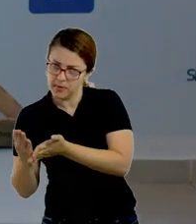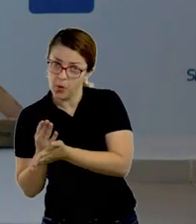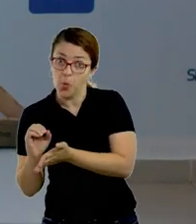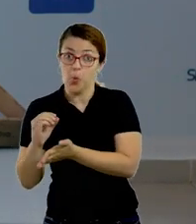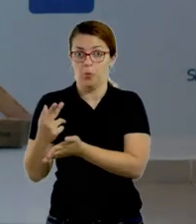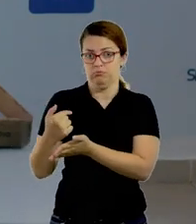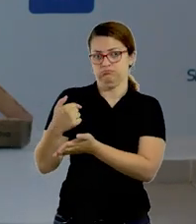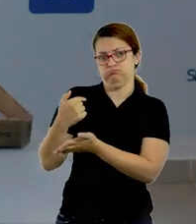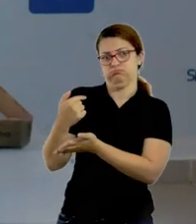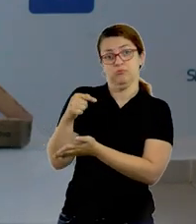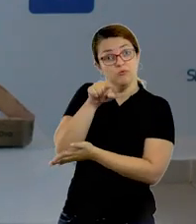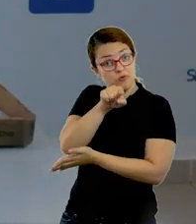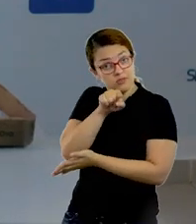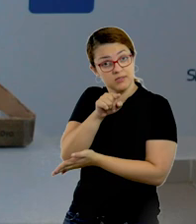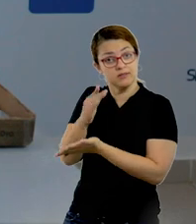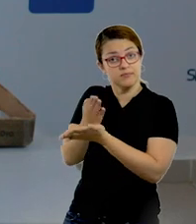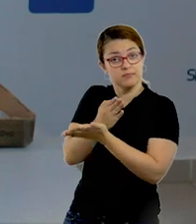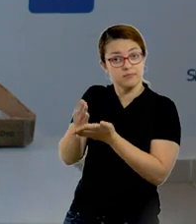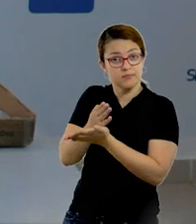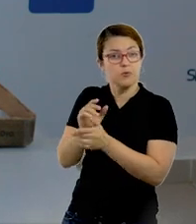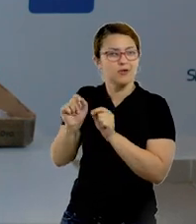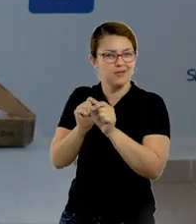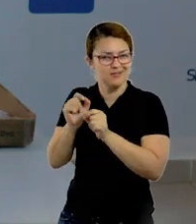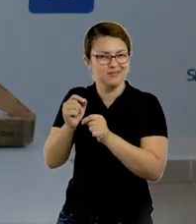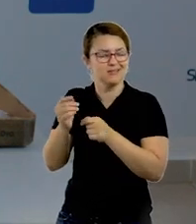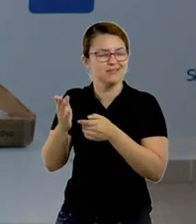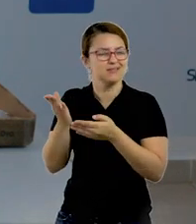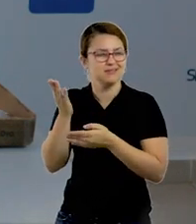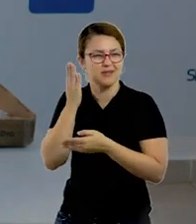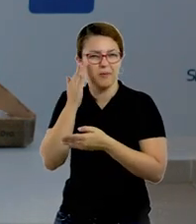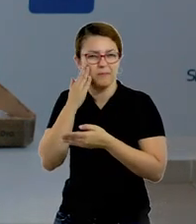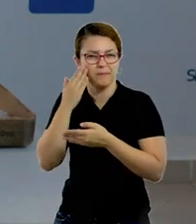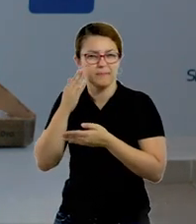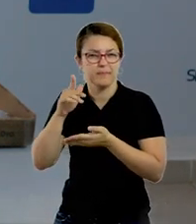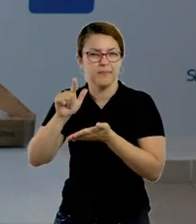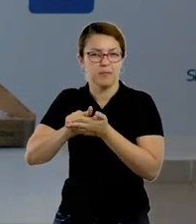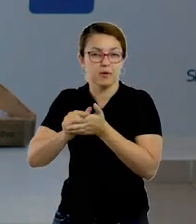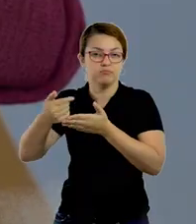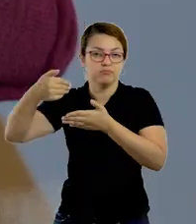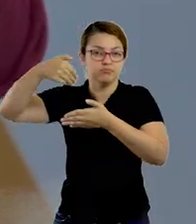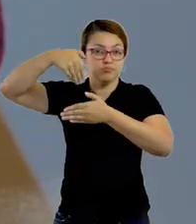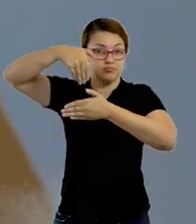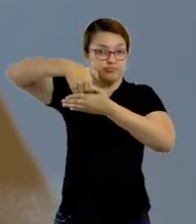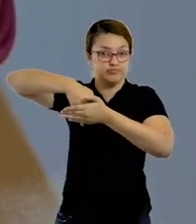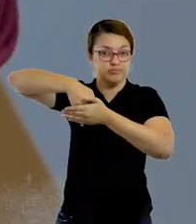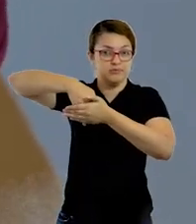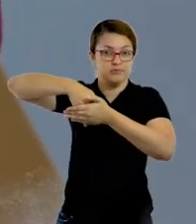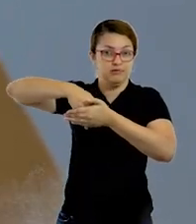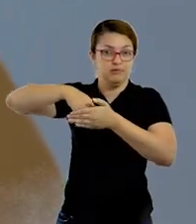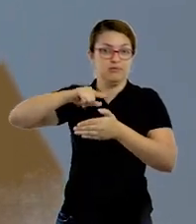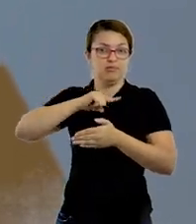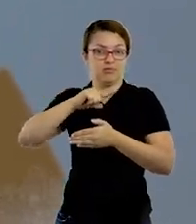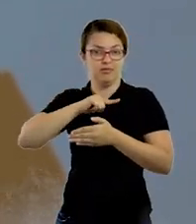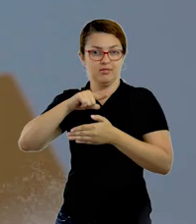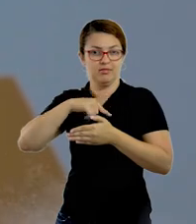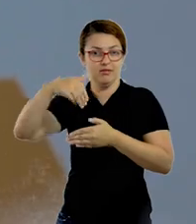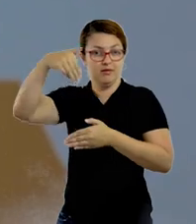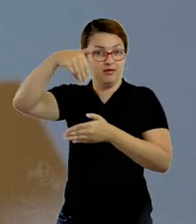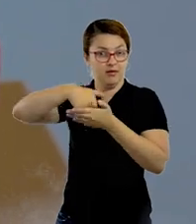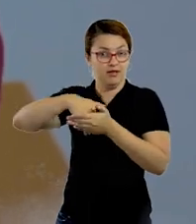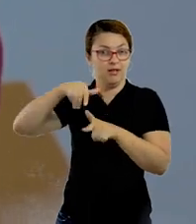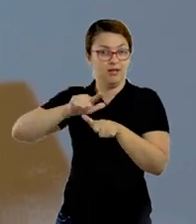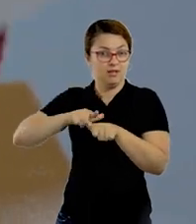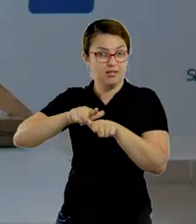para ela. Eu faço na escola alguns envelopinhos assim, entendeu? Aí a criança sabe que aqui dentro ela